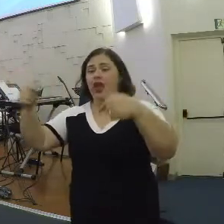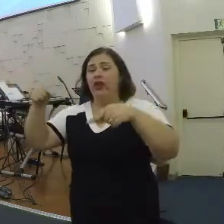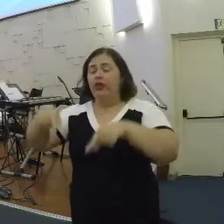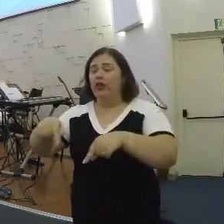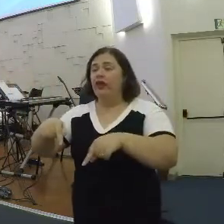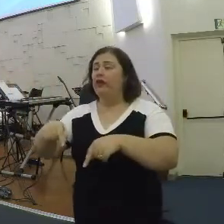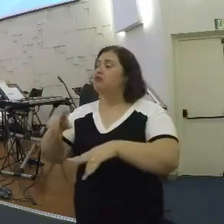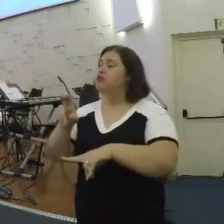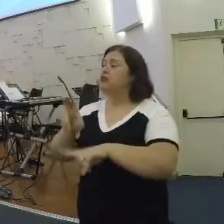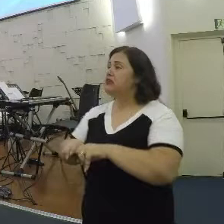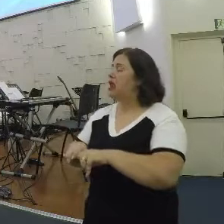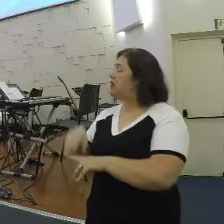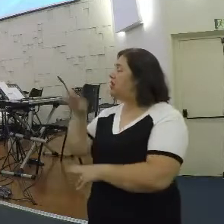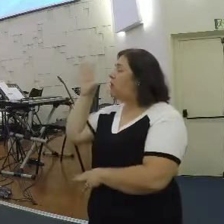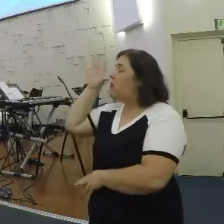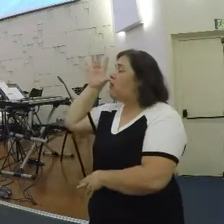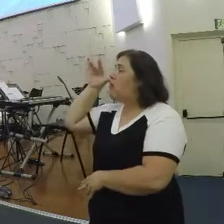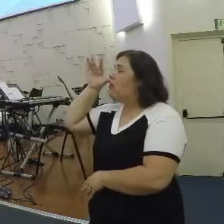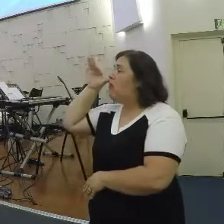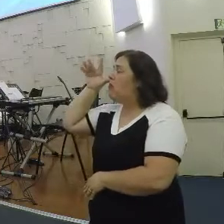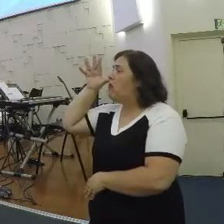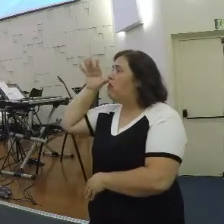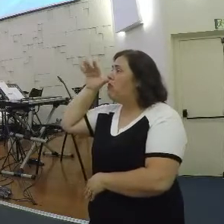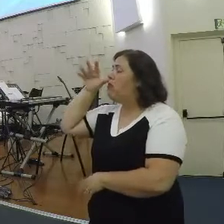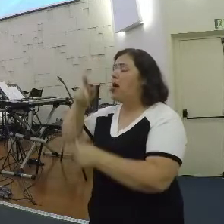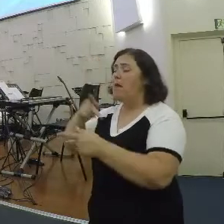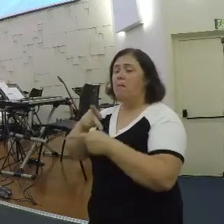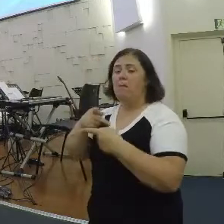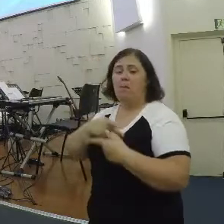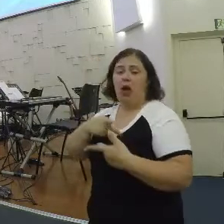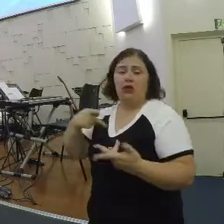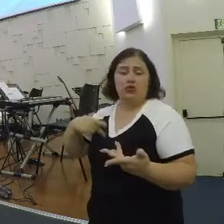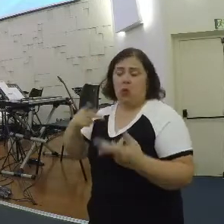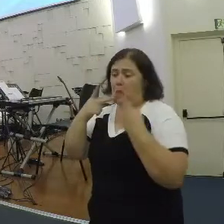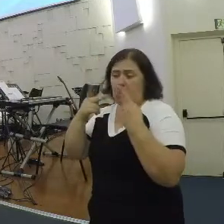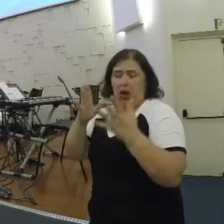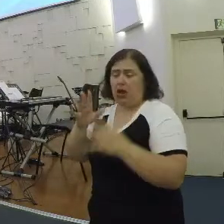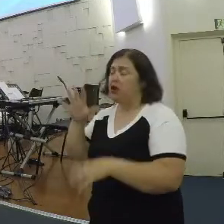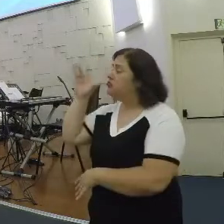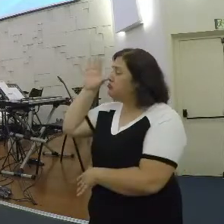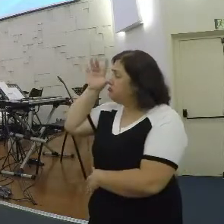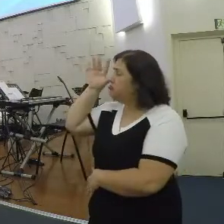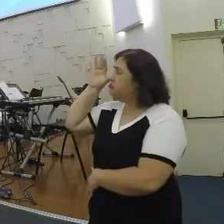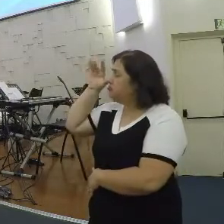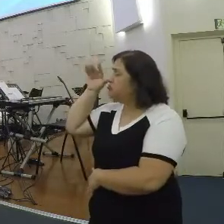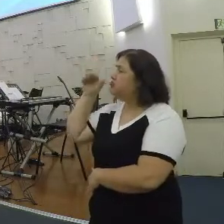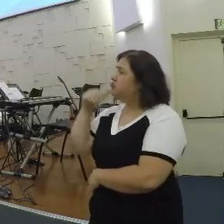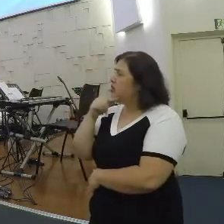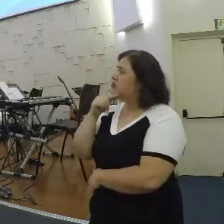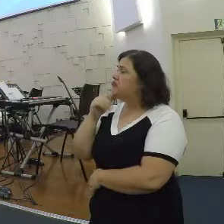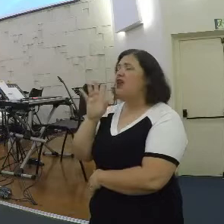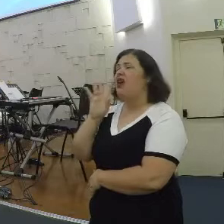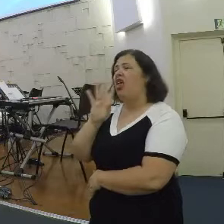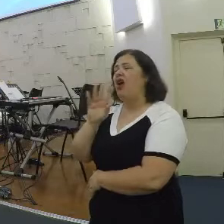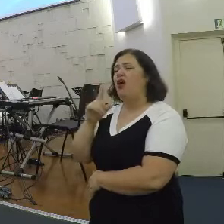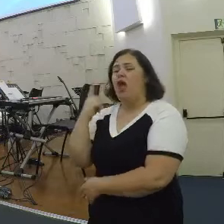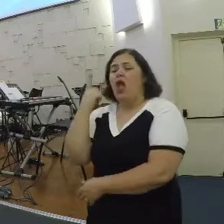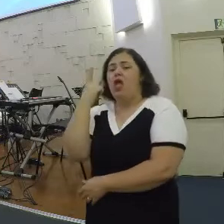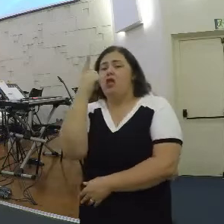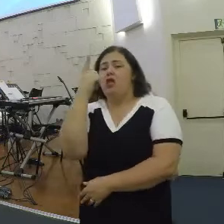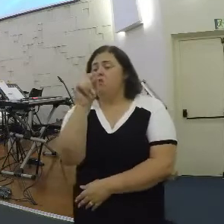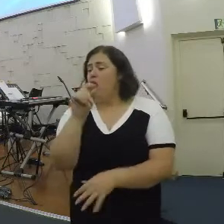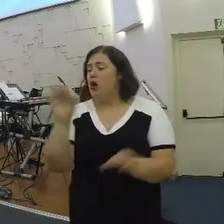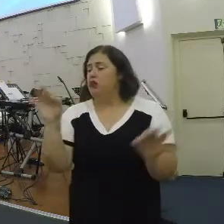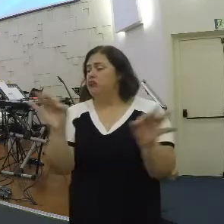isso. Precisamos continuar dizendo que existe a possibilidade de alguém que tenha ouvido o Evangelho